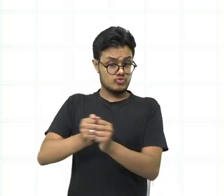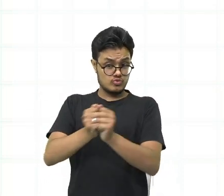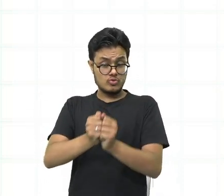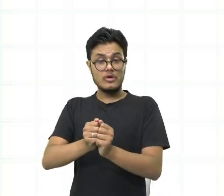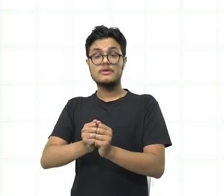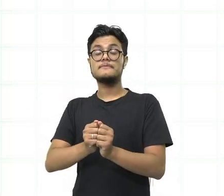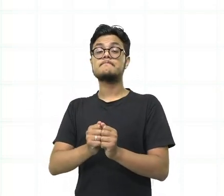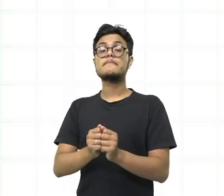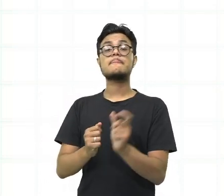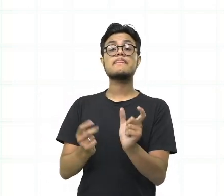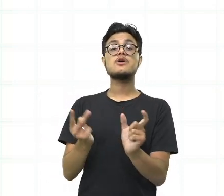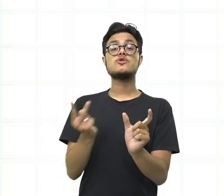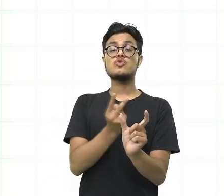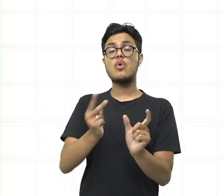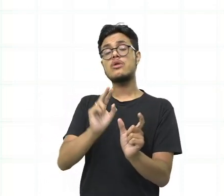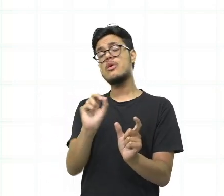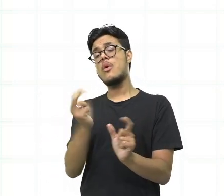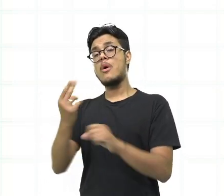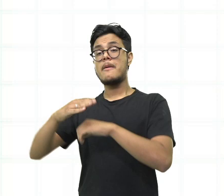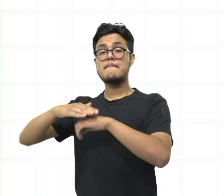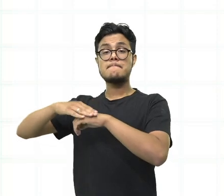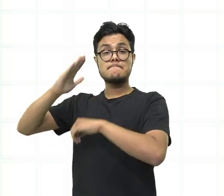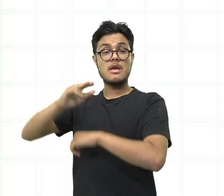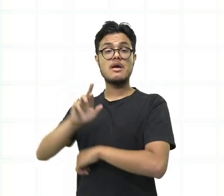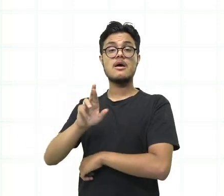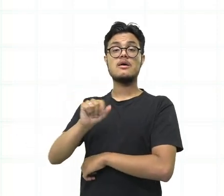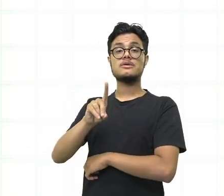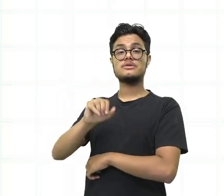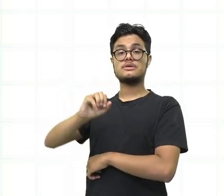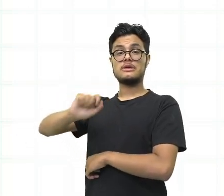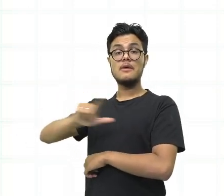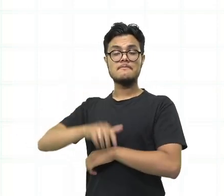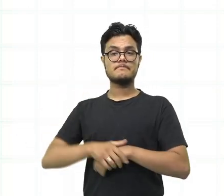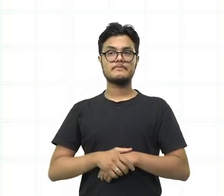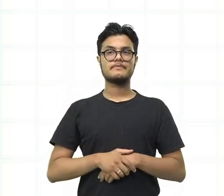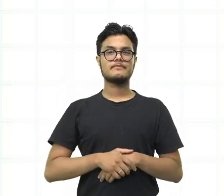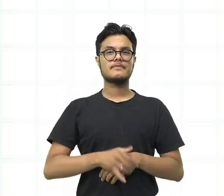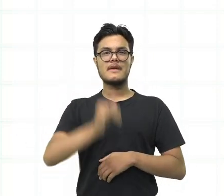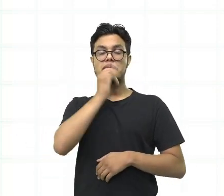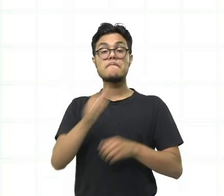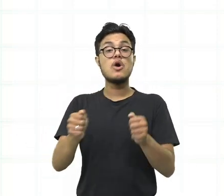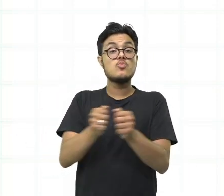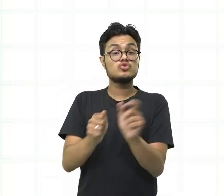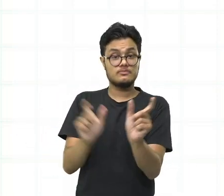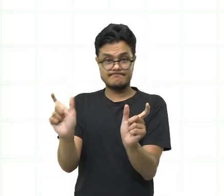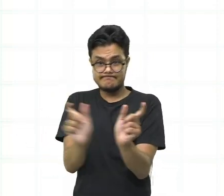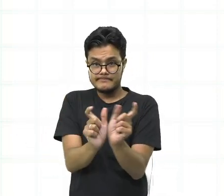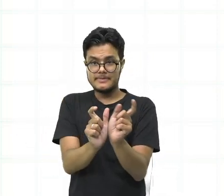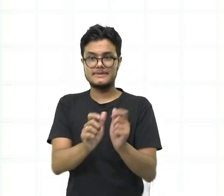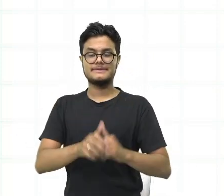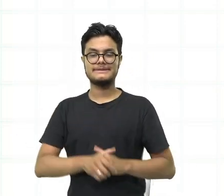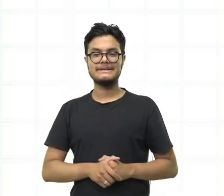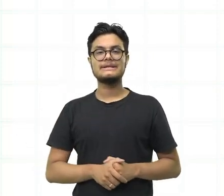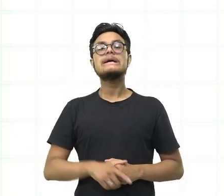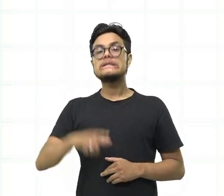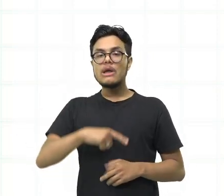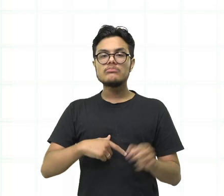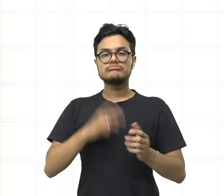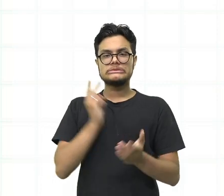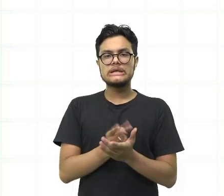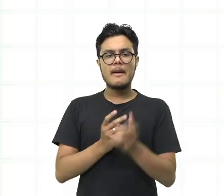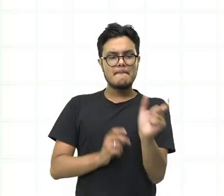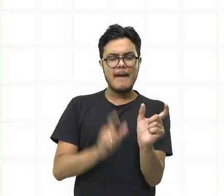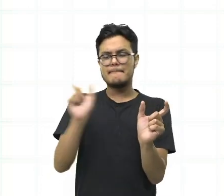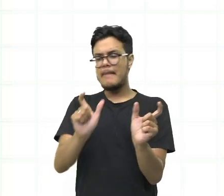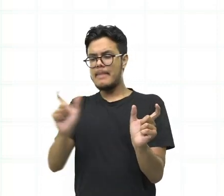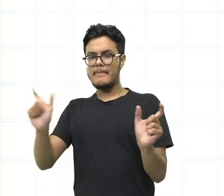junção de dois ou mais radicais, tá? Eu vou juntar palavras, eu vou